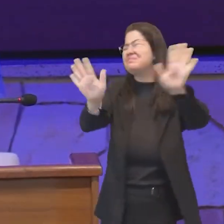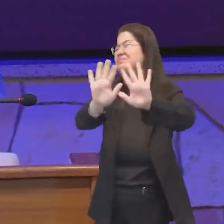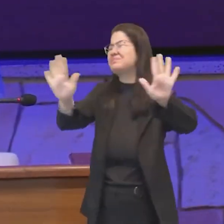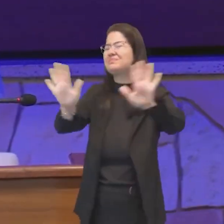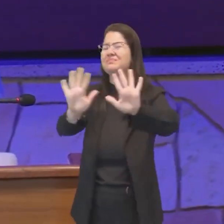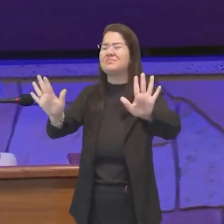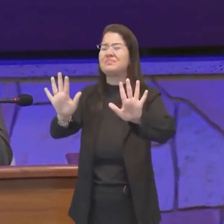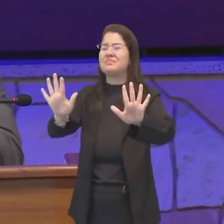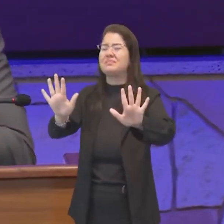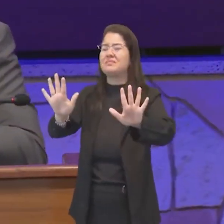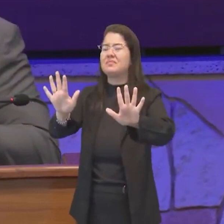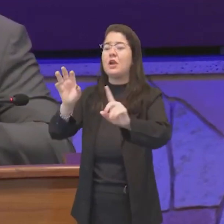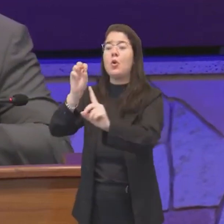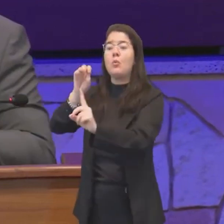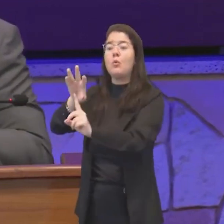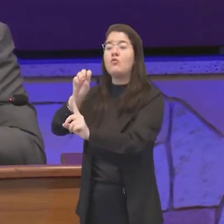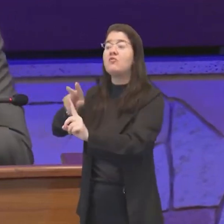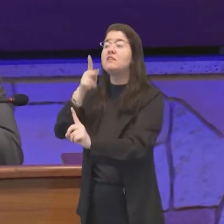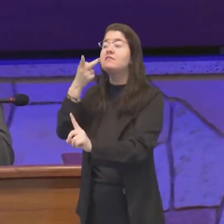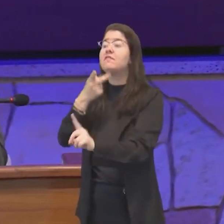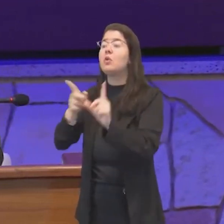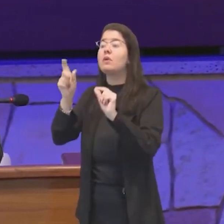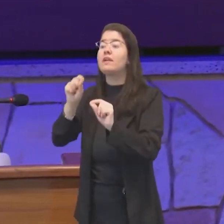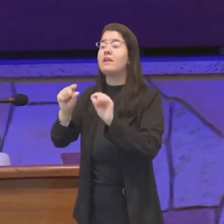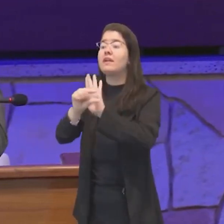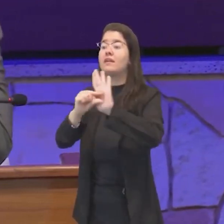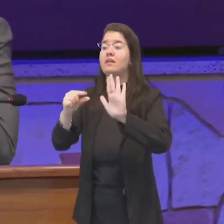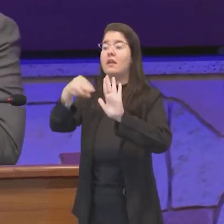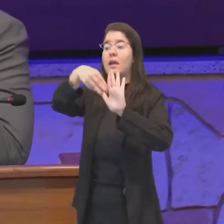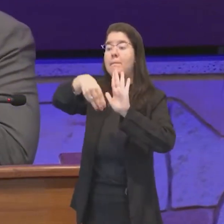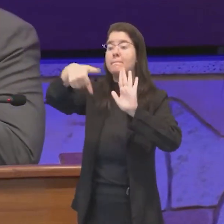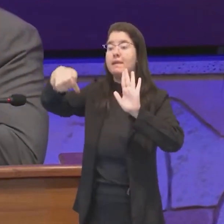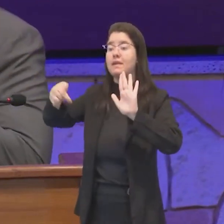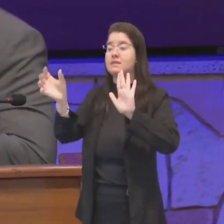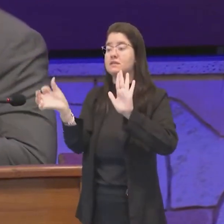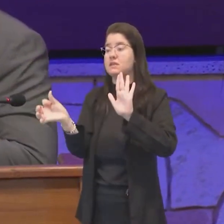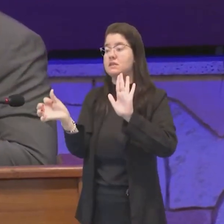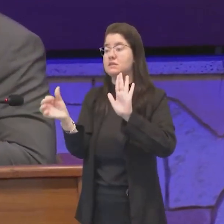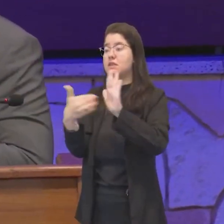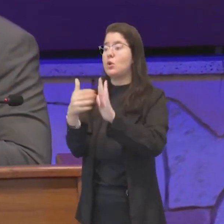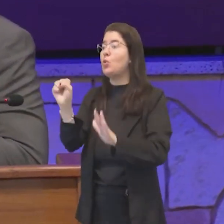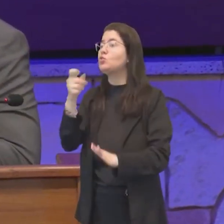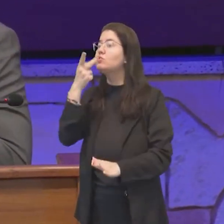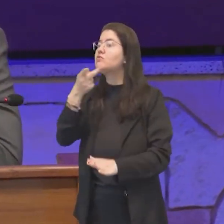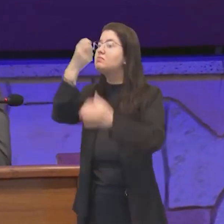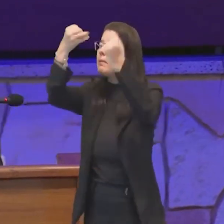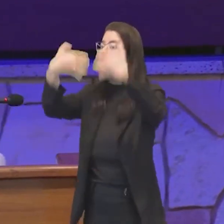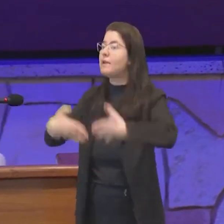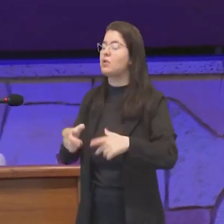com eles? Verso 8, veja comigo, Miqueias 6, verso 8.